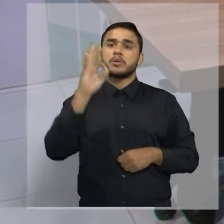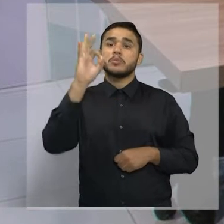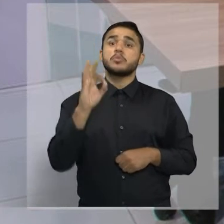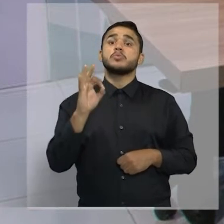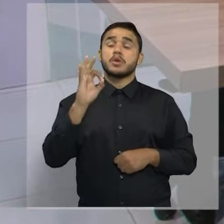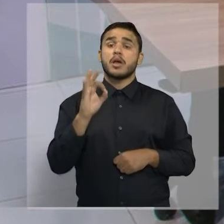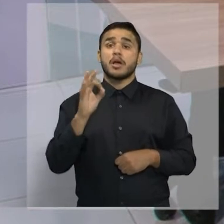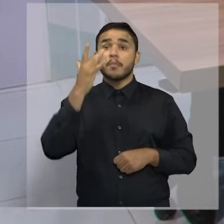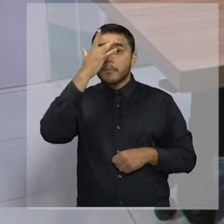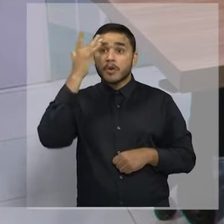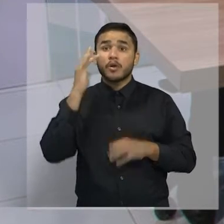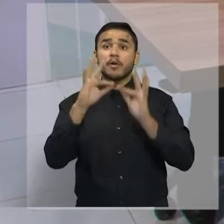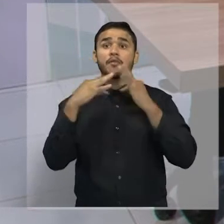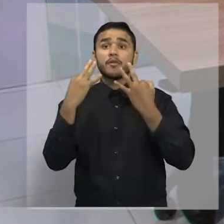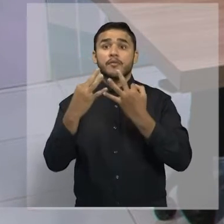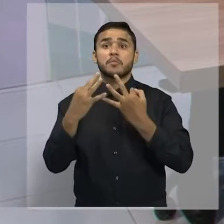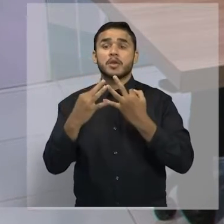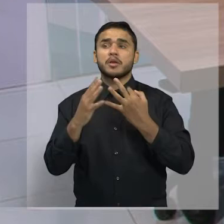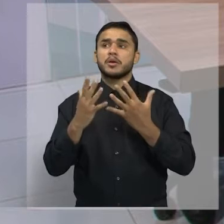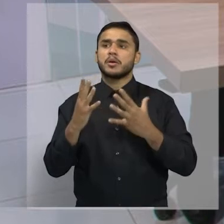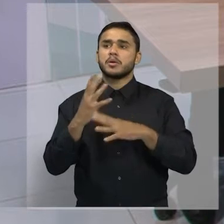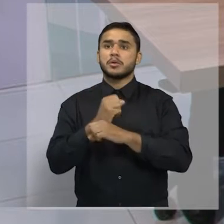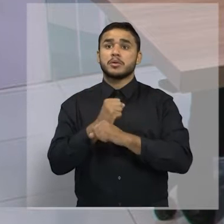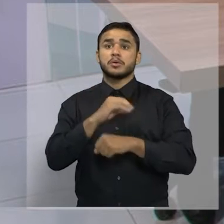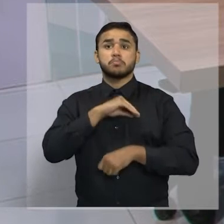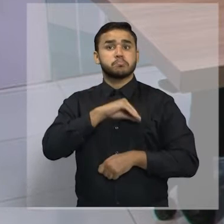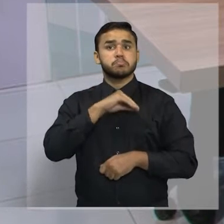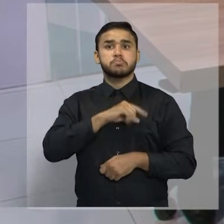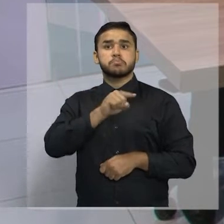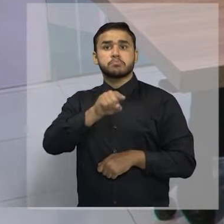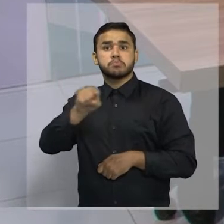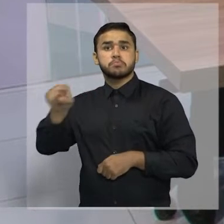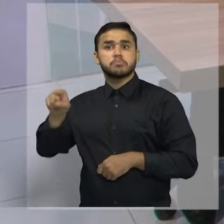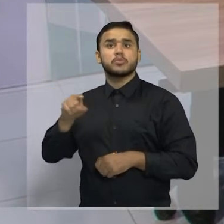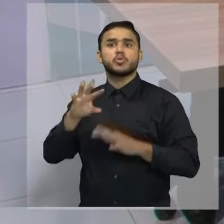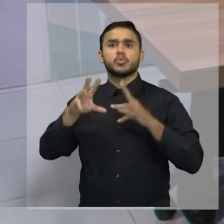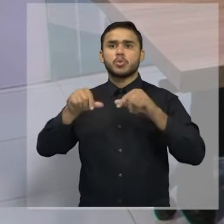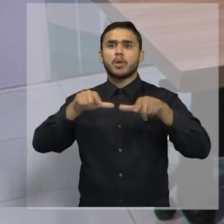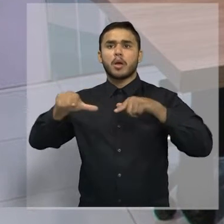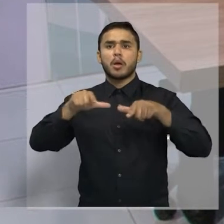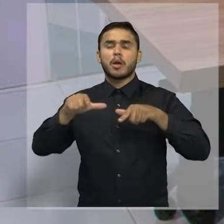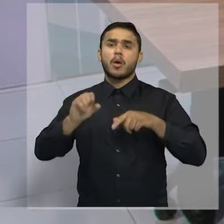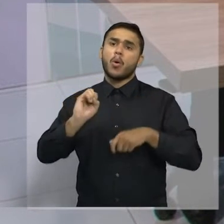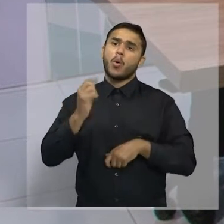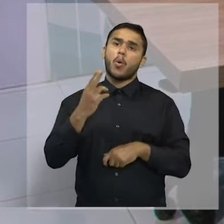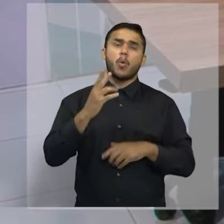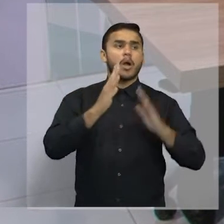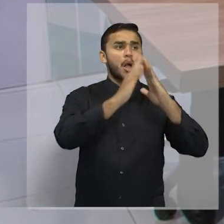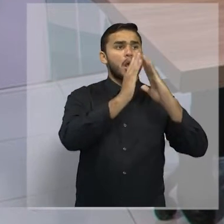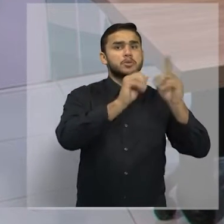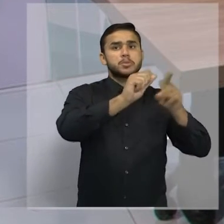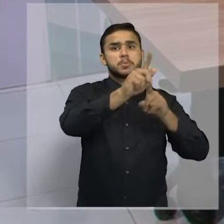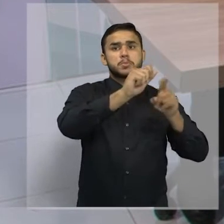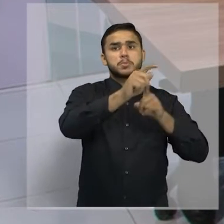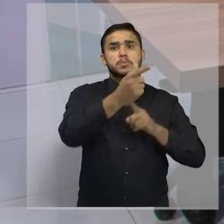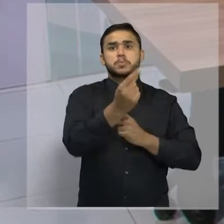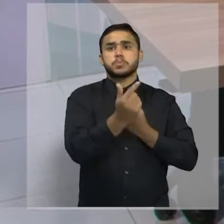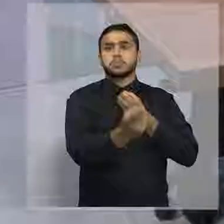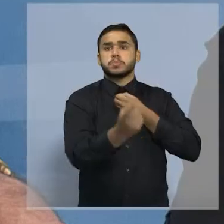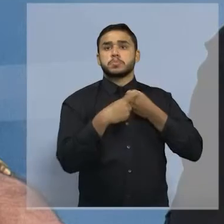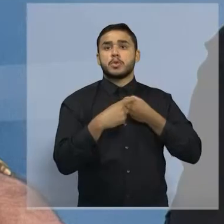2014, 64% da renda da família era salário, 20% salário. O resto, a família tinha algum imóvel alugado, etc.